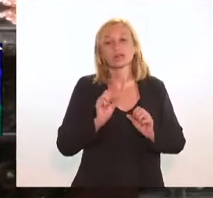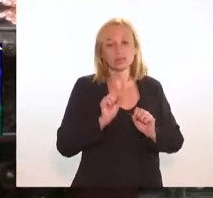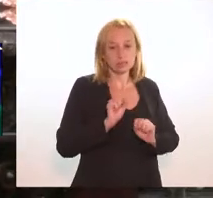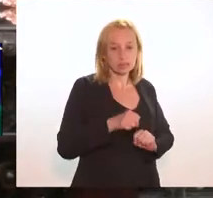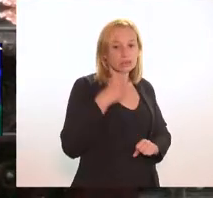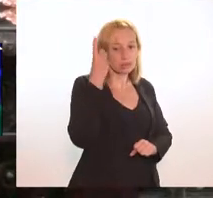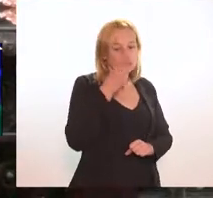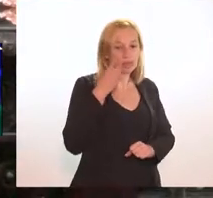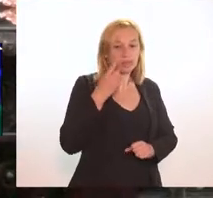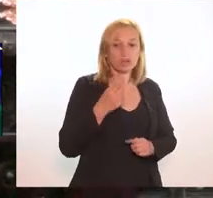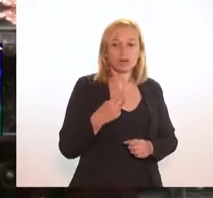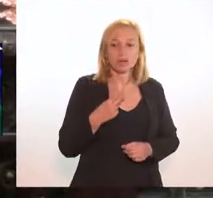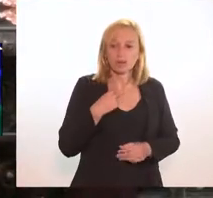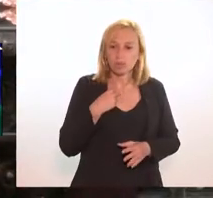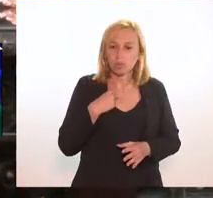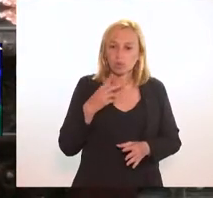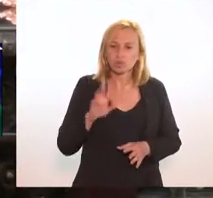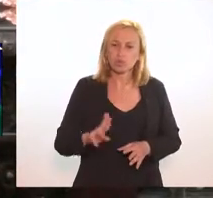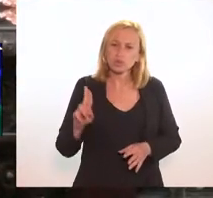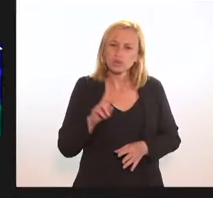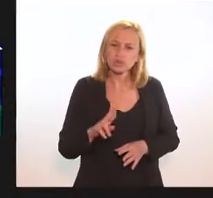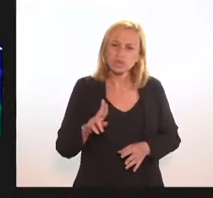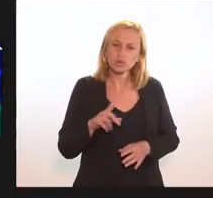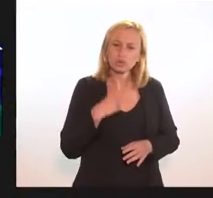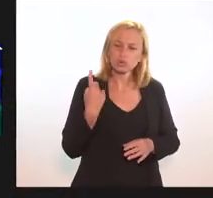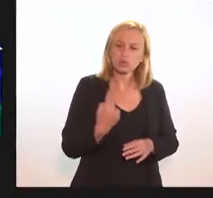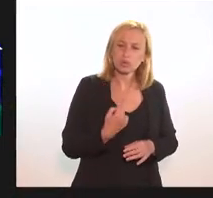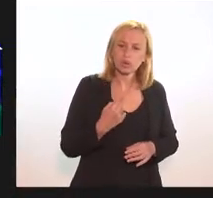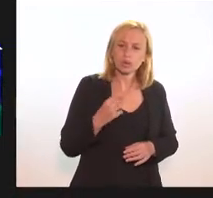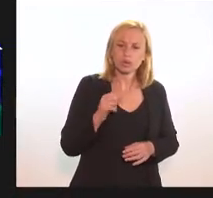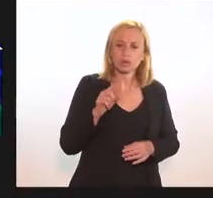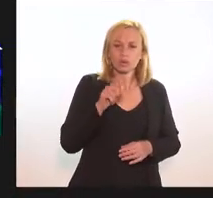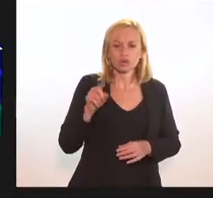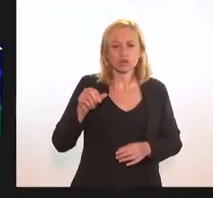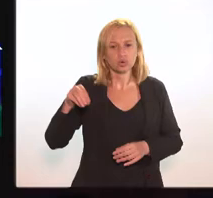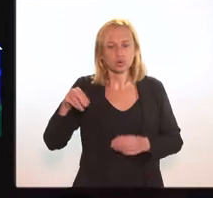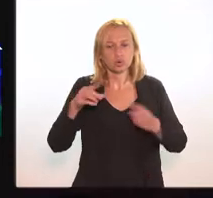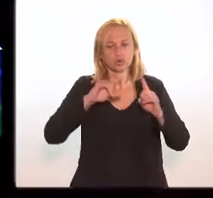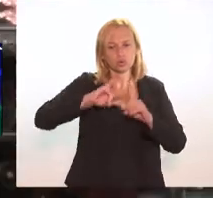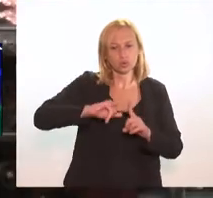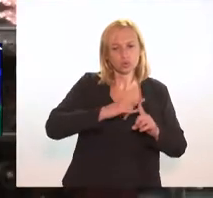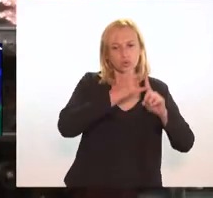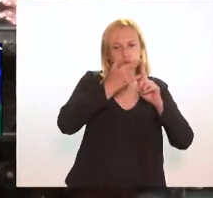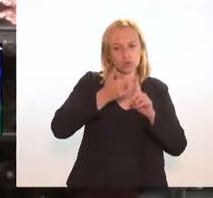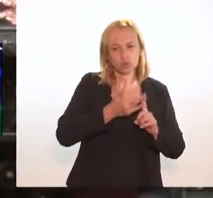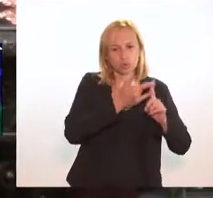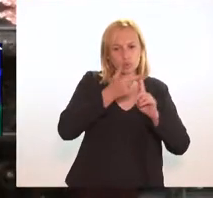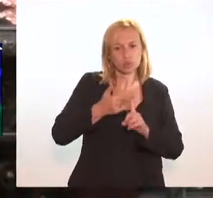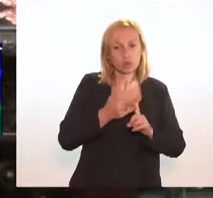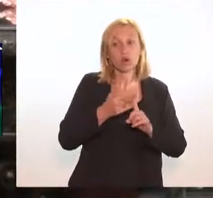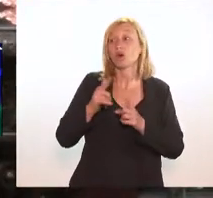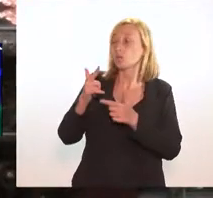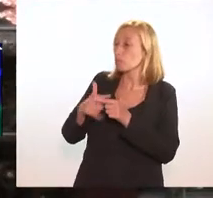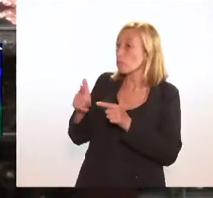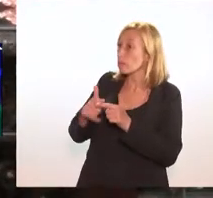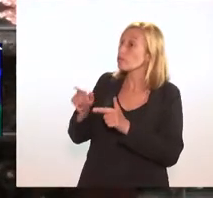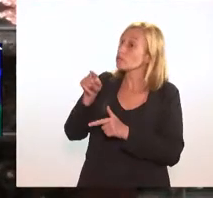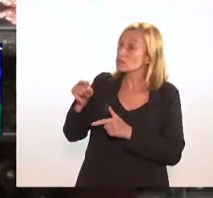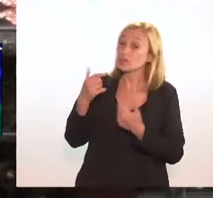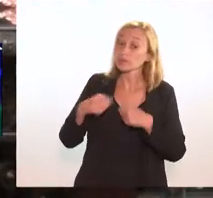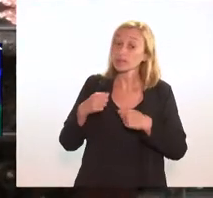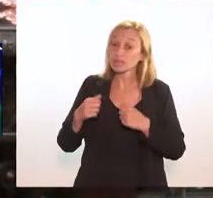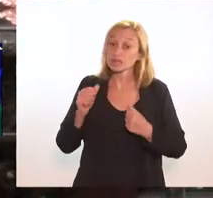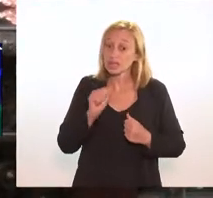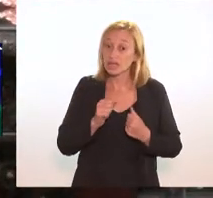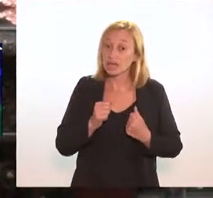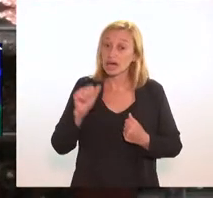não pode usar o nosso aplicativo de Zoom? Pode, mas não é problema no aplicativo. O problema é que você tem que ter